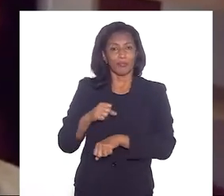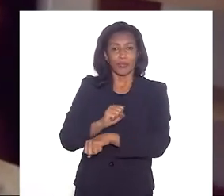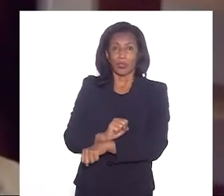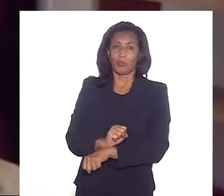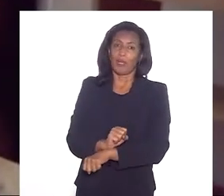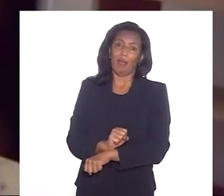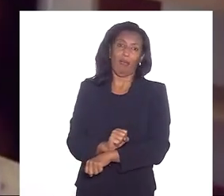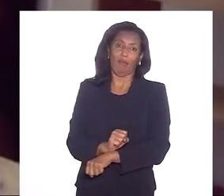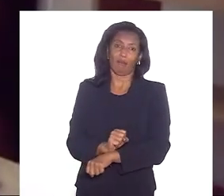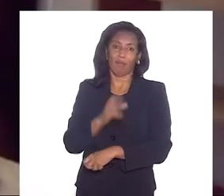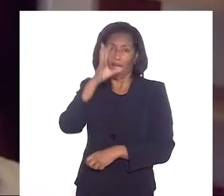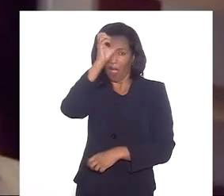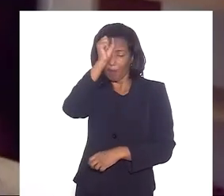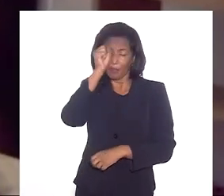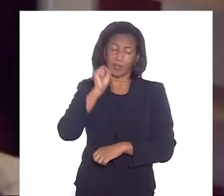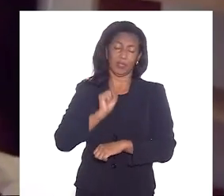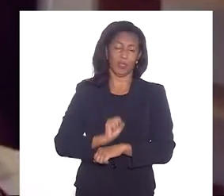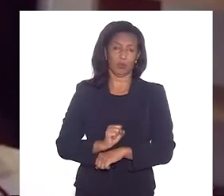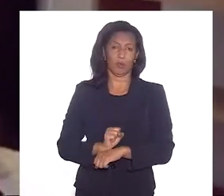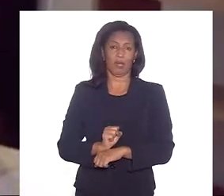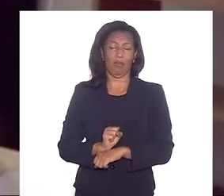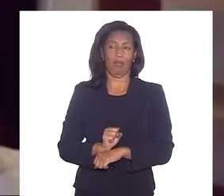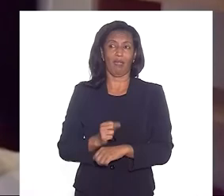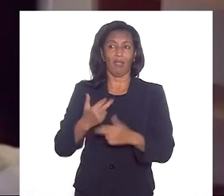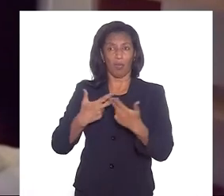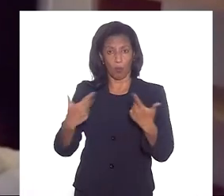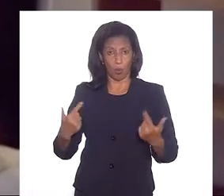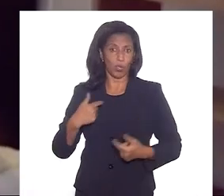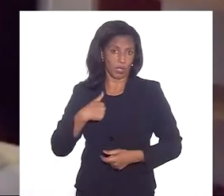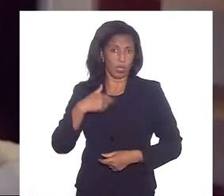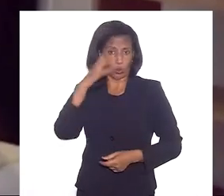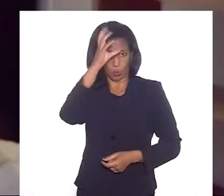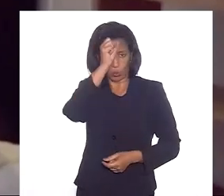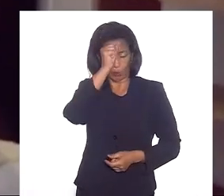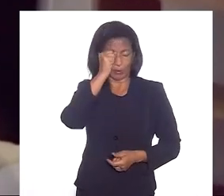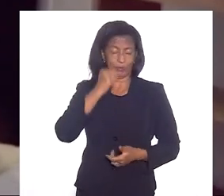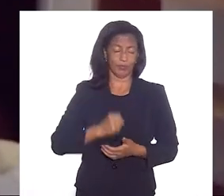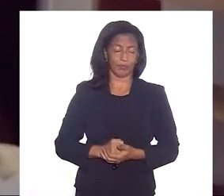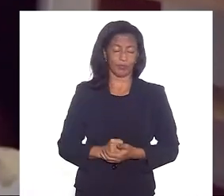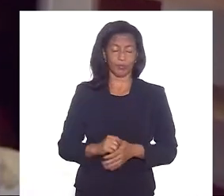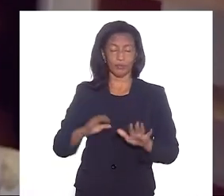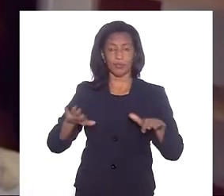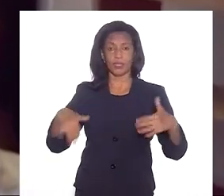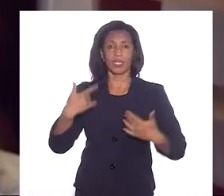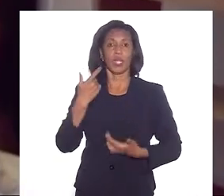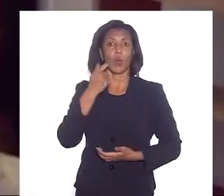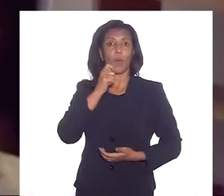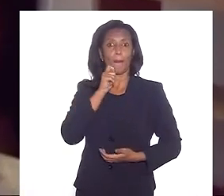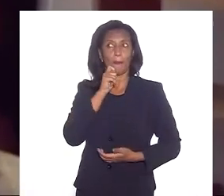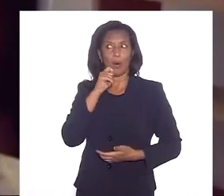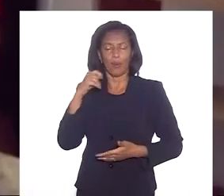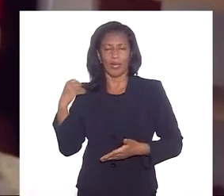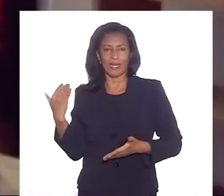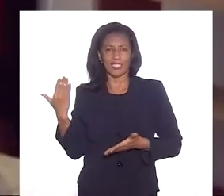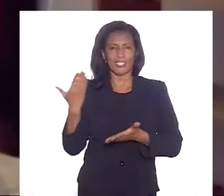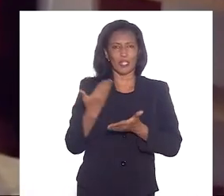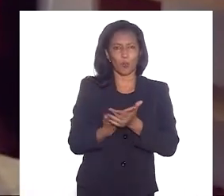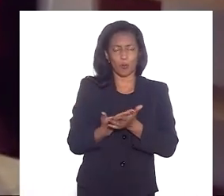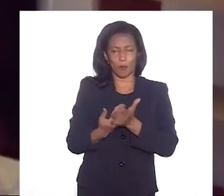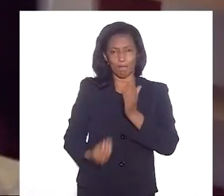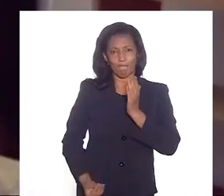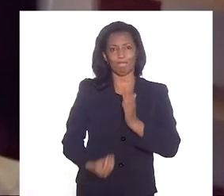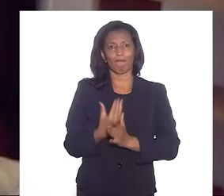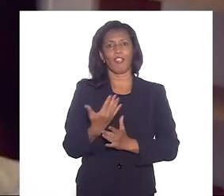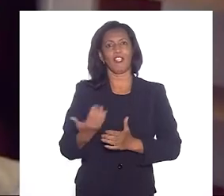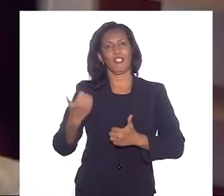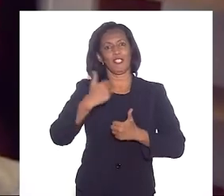e dar o tempo, né? Esperar, aprender a esperar, que é uma coisa que eu estou aprendendo. Então, o pão, ele veio